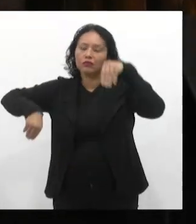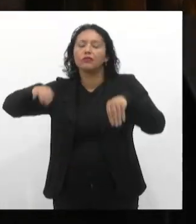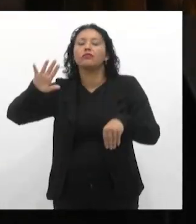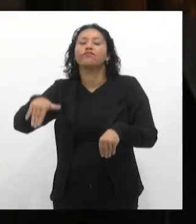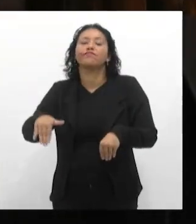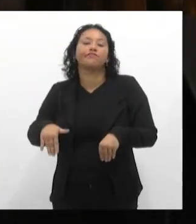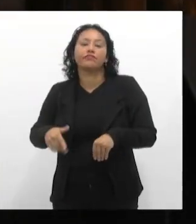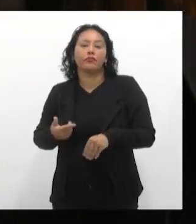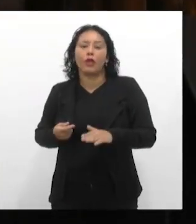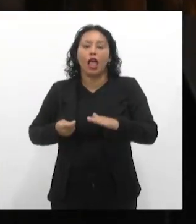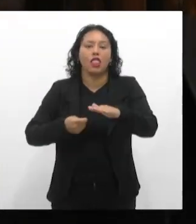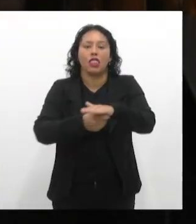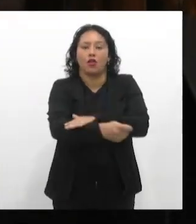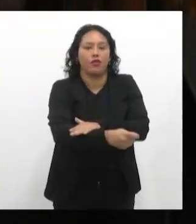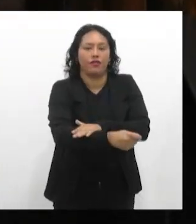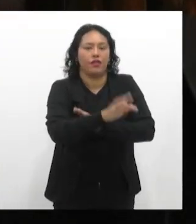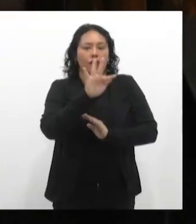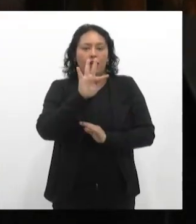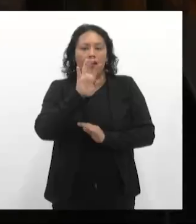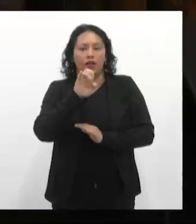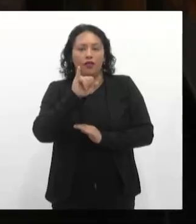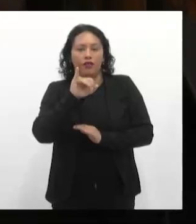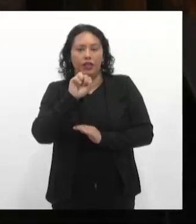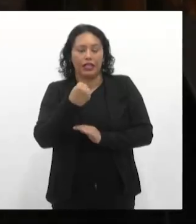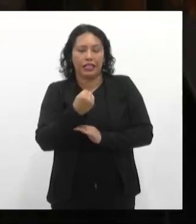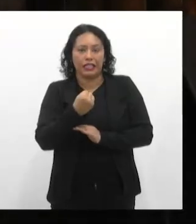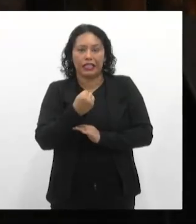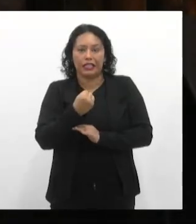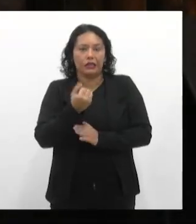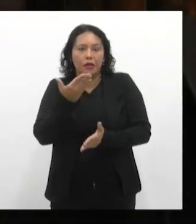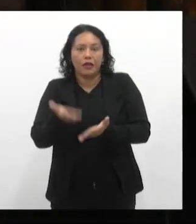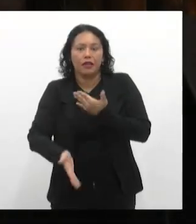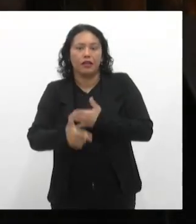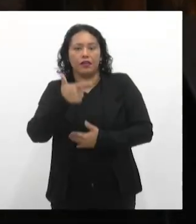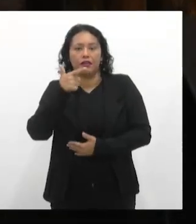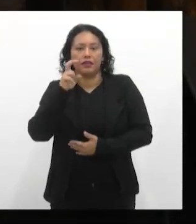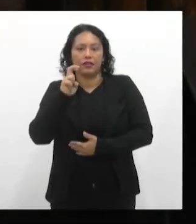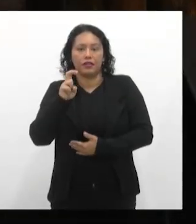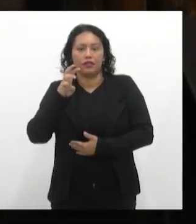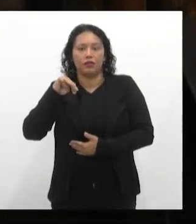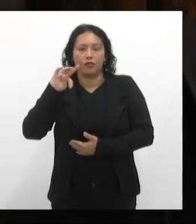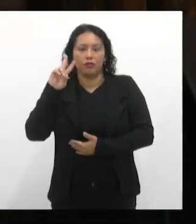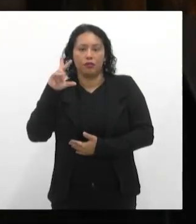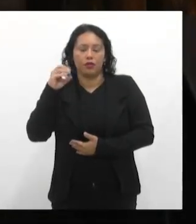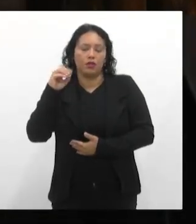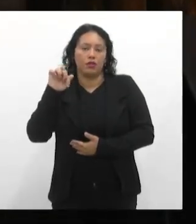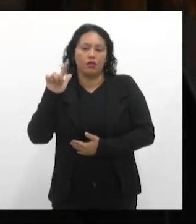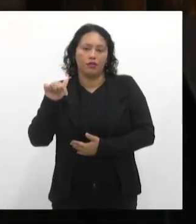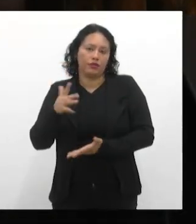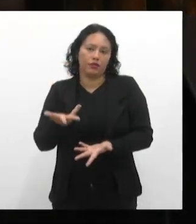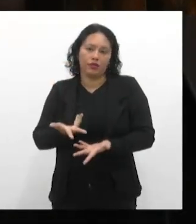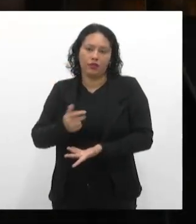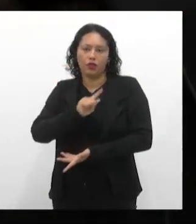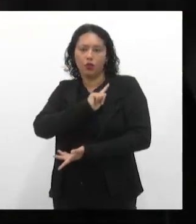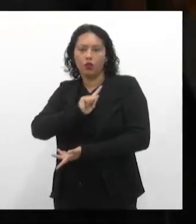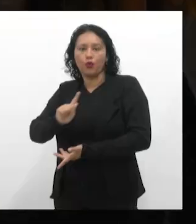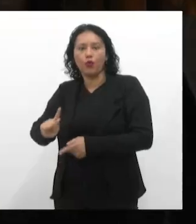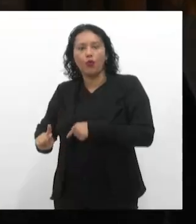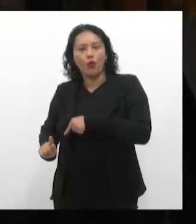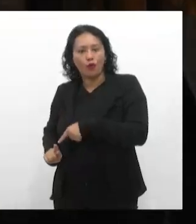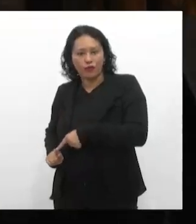no FEIS 25 milhões. Ou seja, o governador que aplicou um